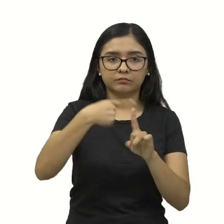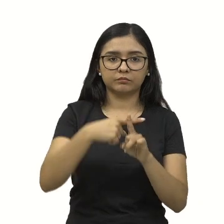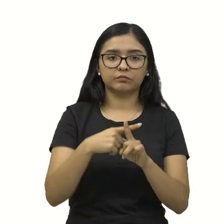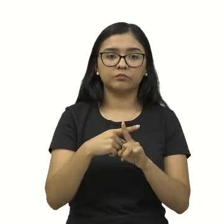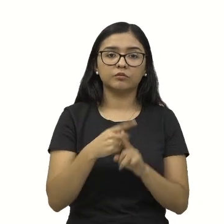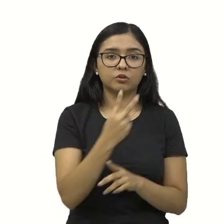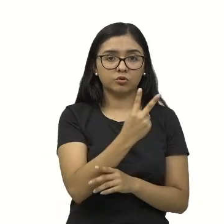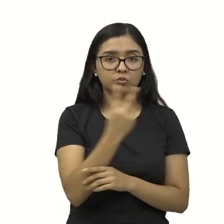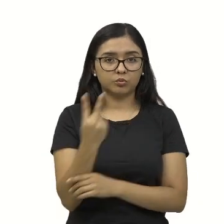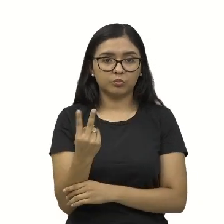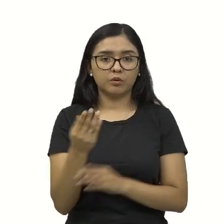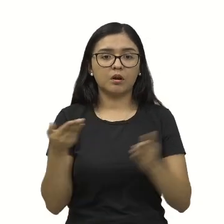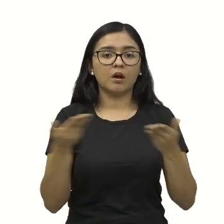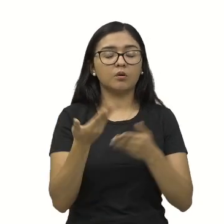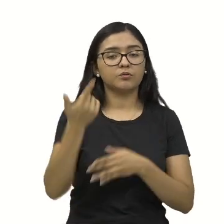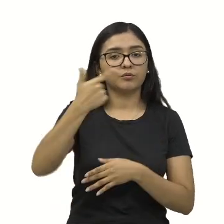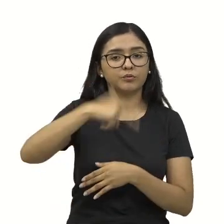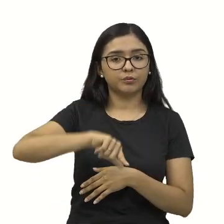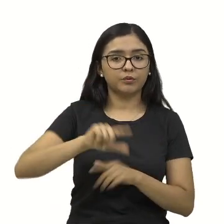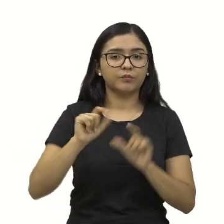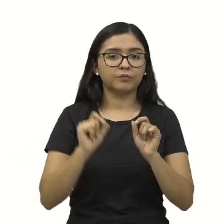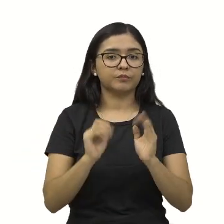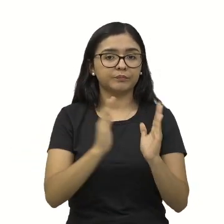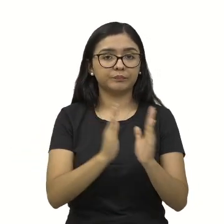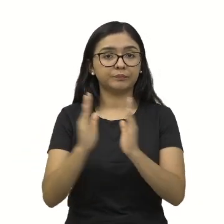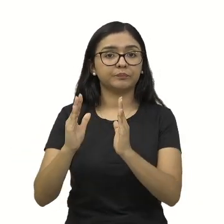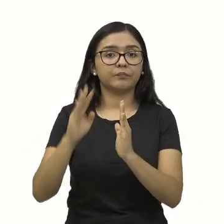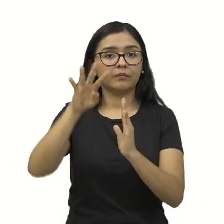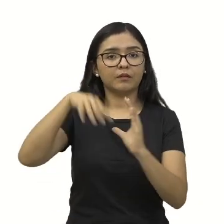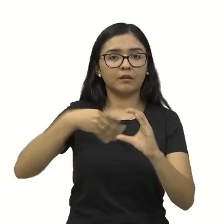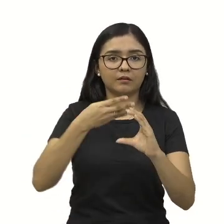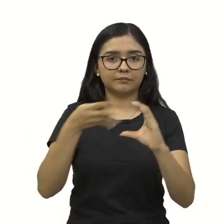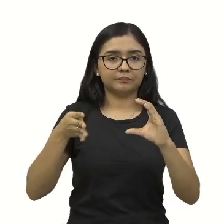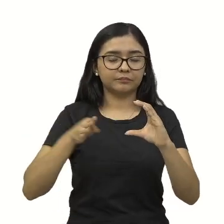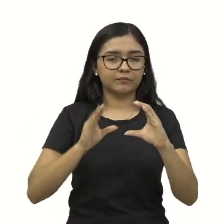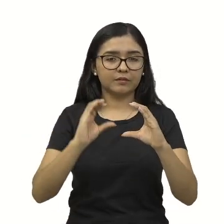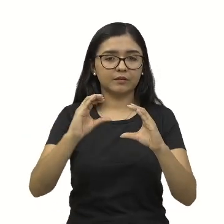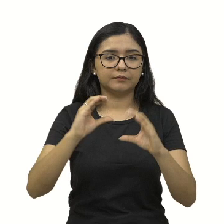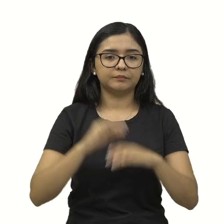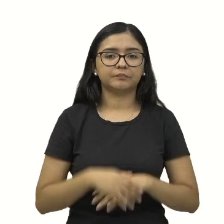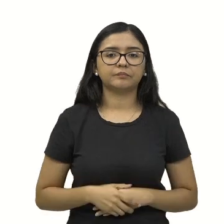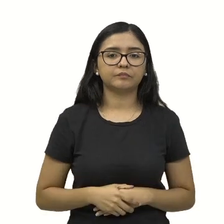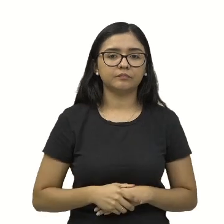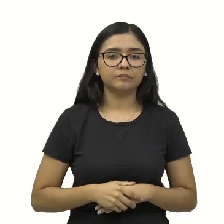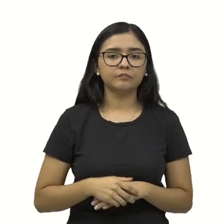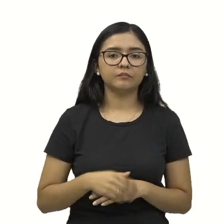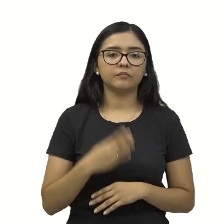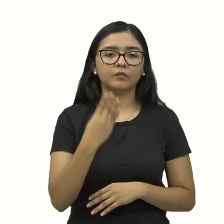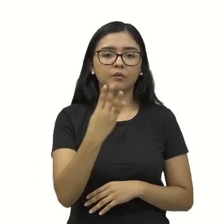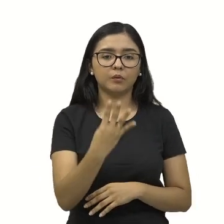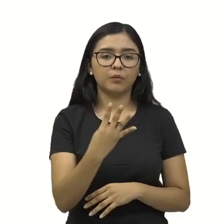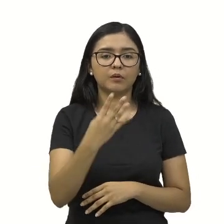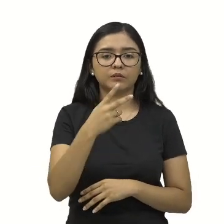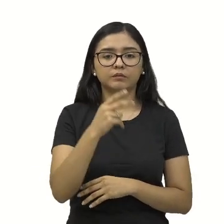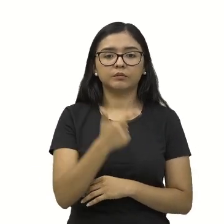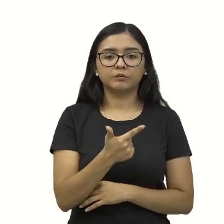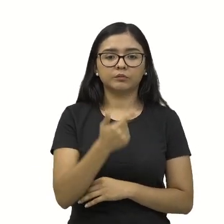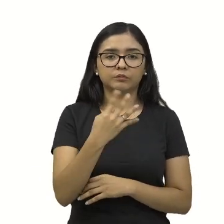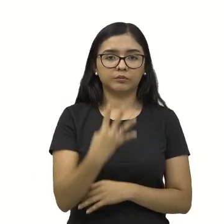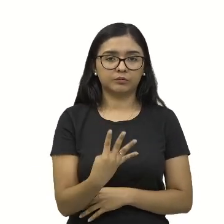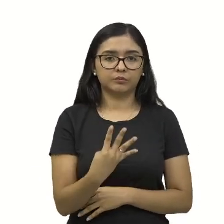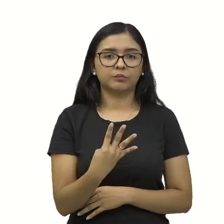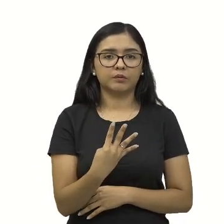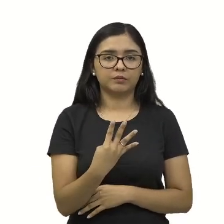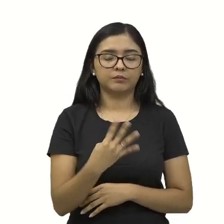matrizes. Vamos agora repetir a nossa matriz aqui, ó, 4, 2 e 4, que é a